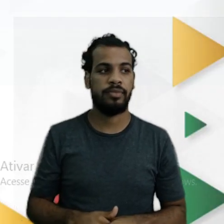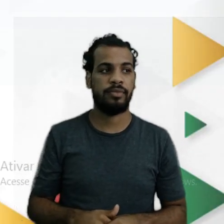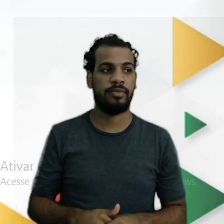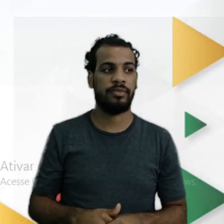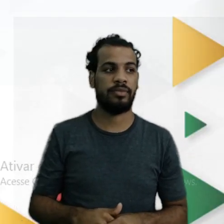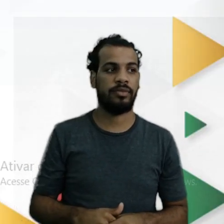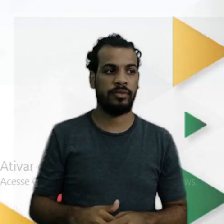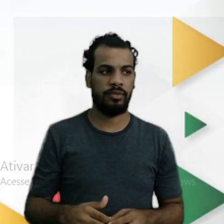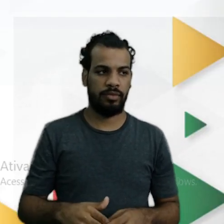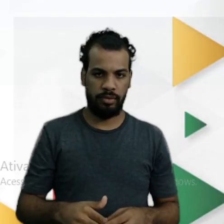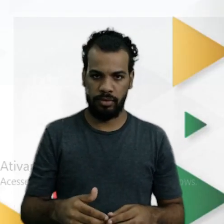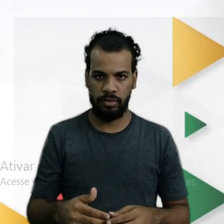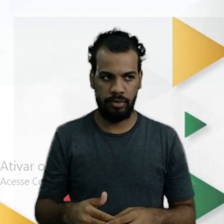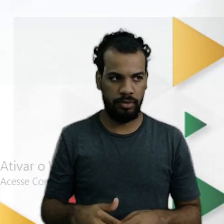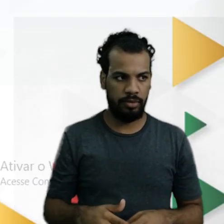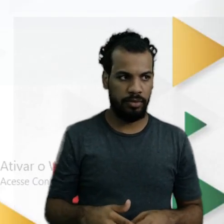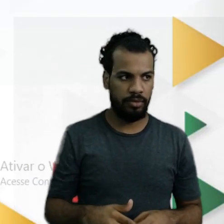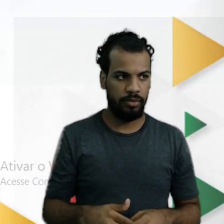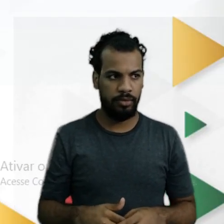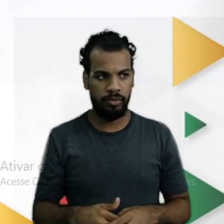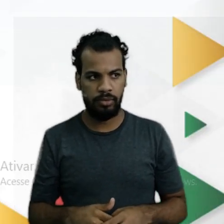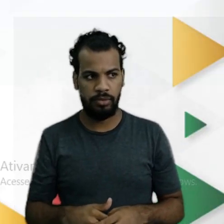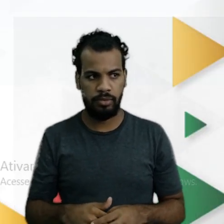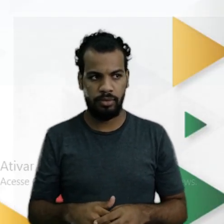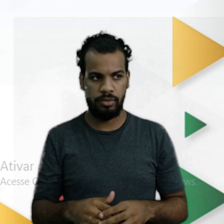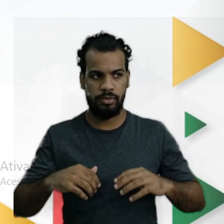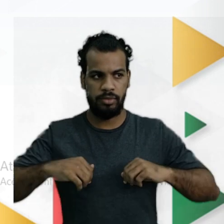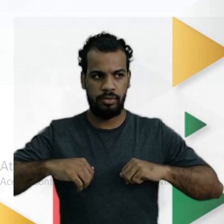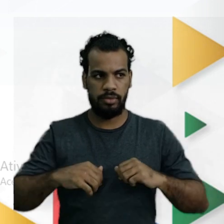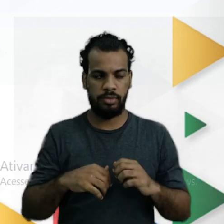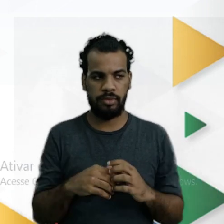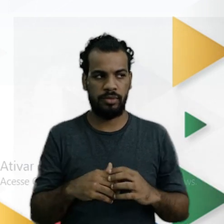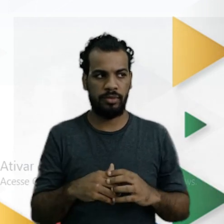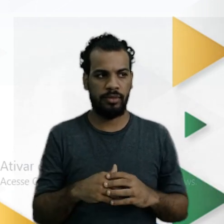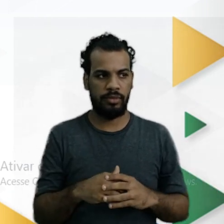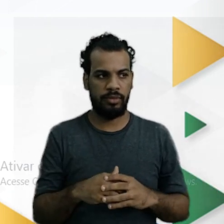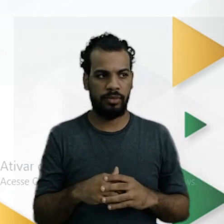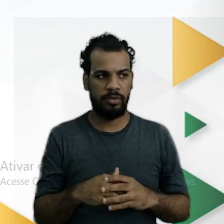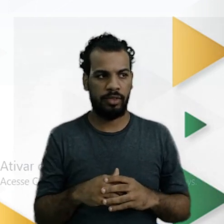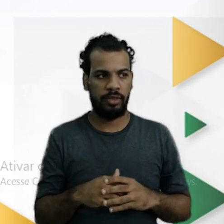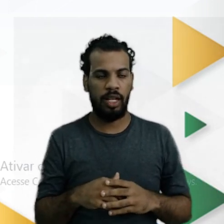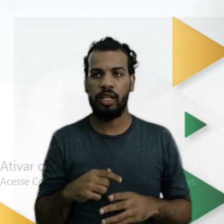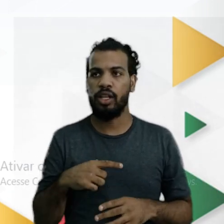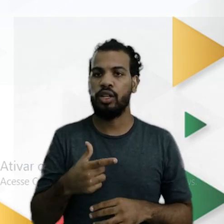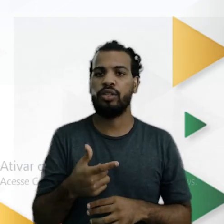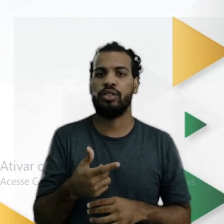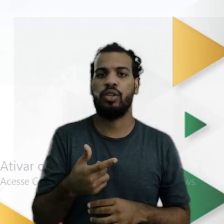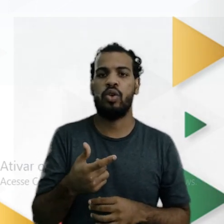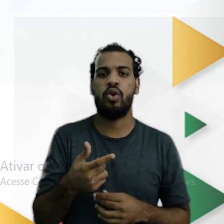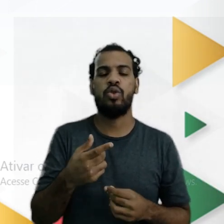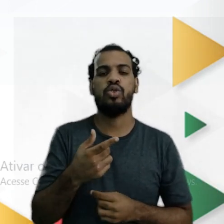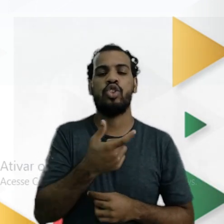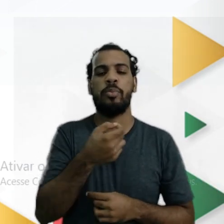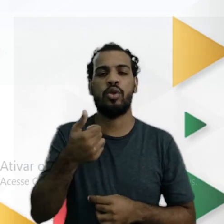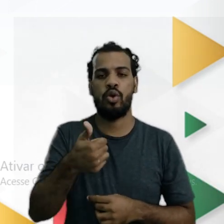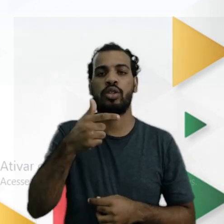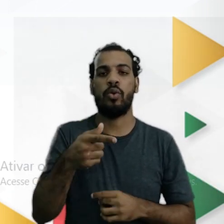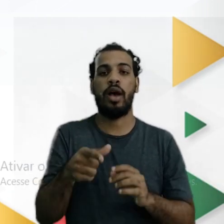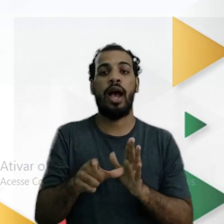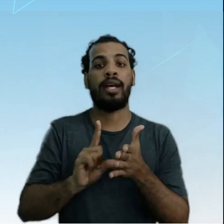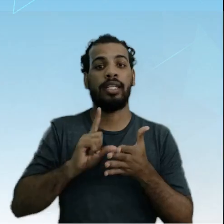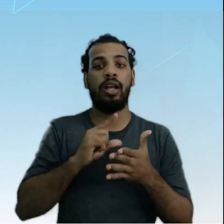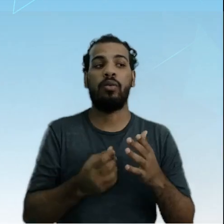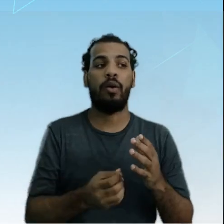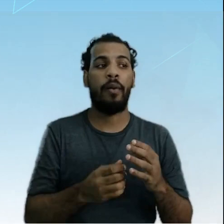primeiro EP, ou CD, né, na época, do Cordel do Fogo Cantado, que foi lançado em 2001. Antes disso, eles tinham lançado um